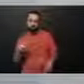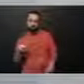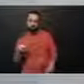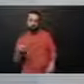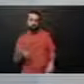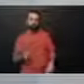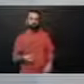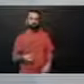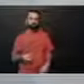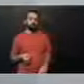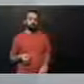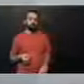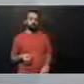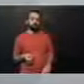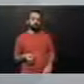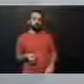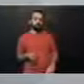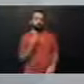lá.